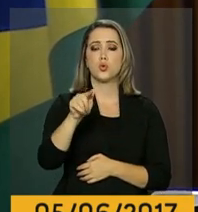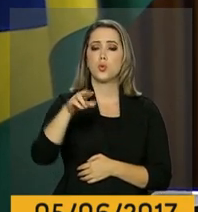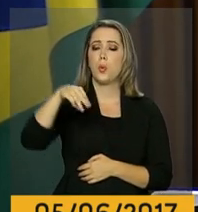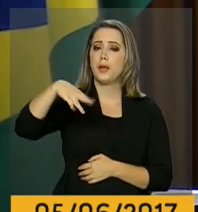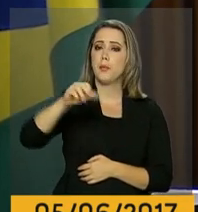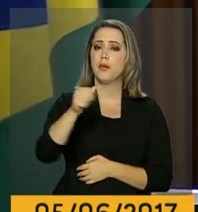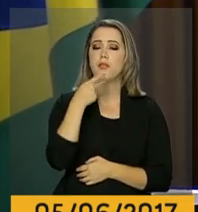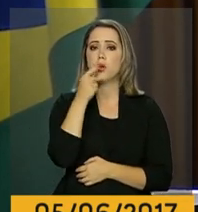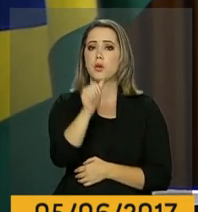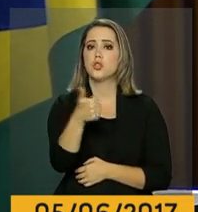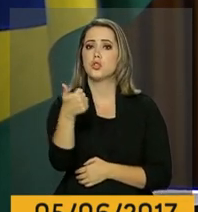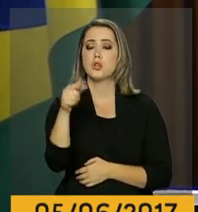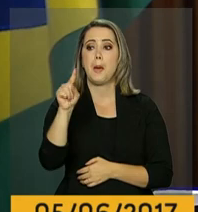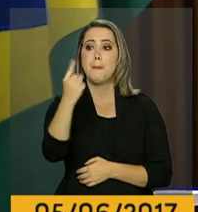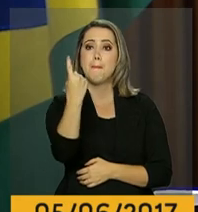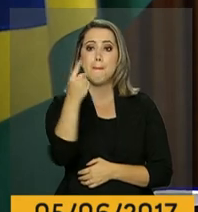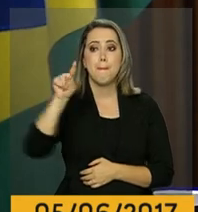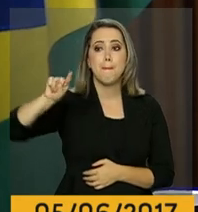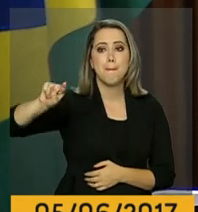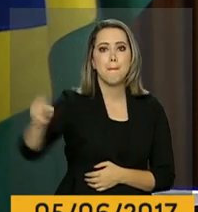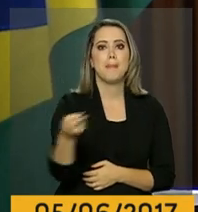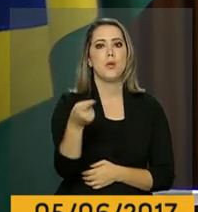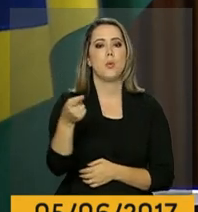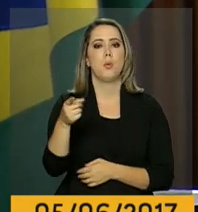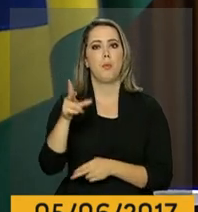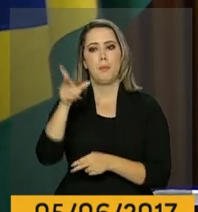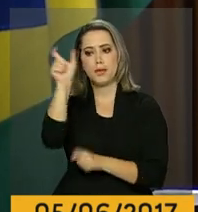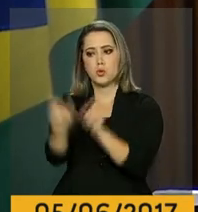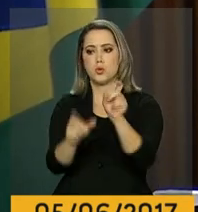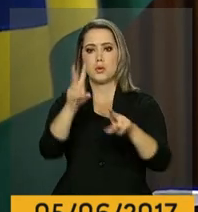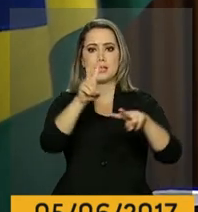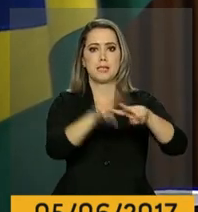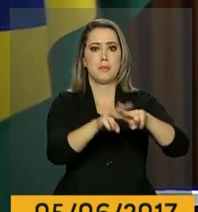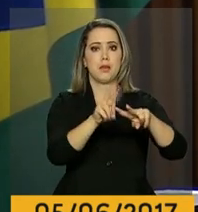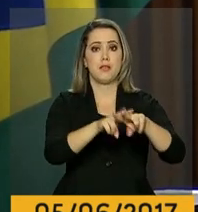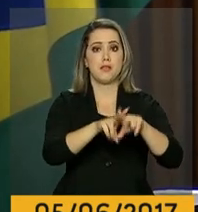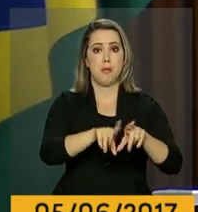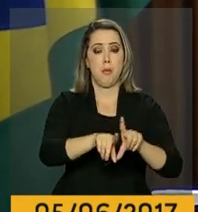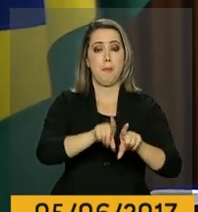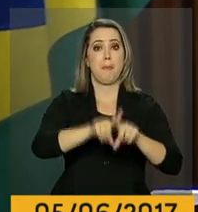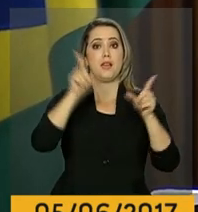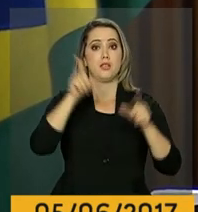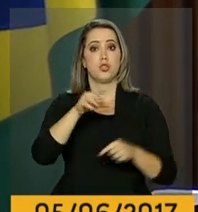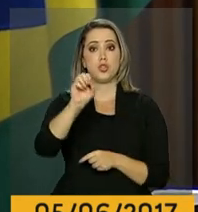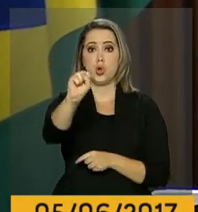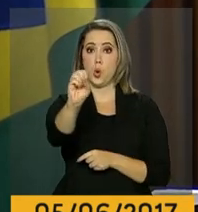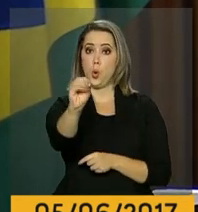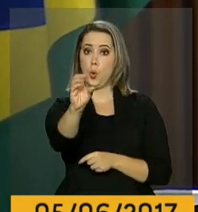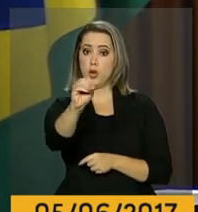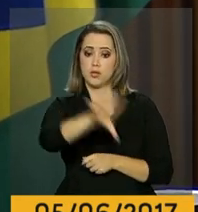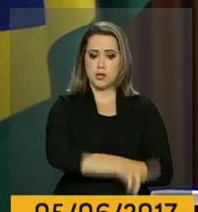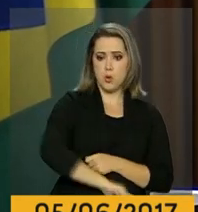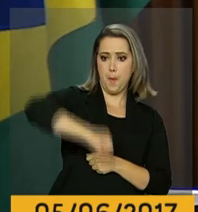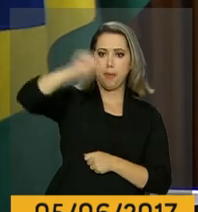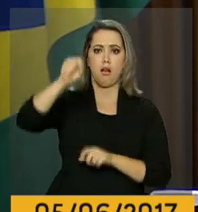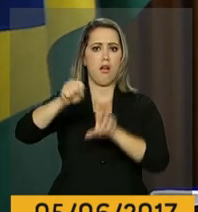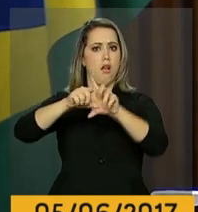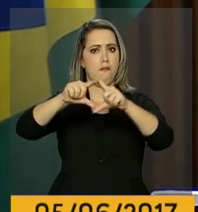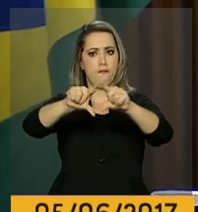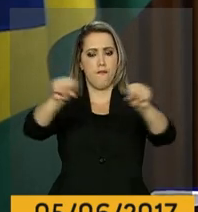presos e aprenderam 800 facões não é não não eram facas eram facões quase espadas não é